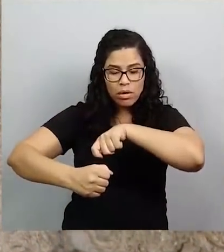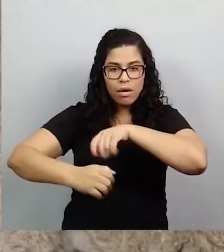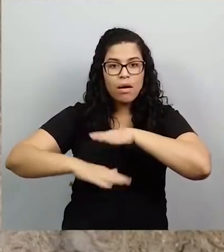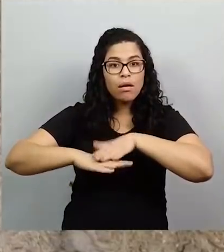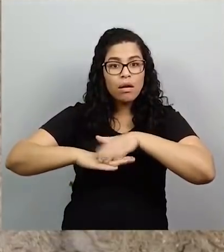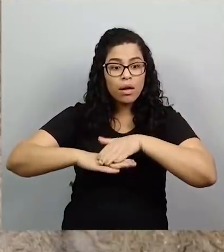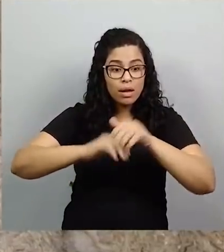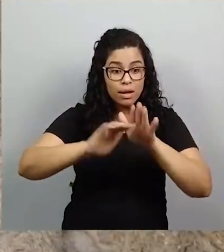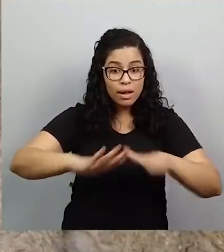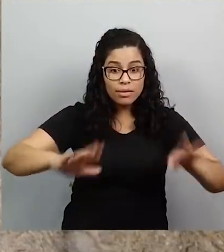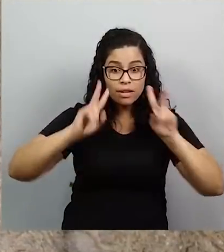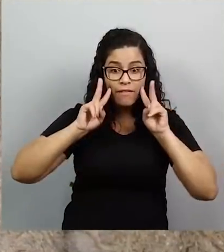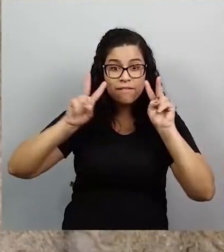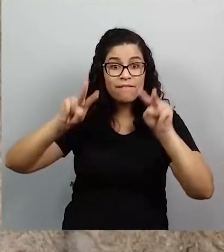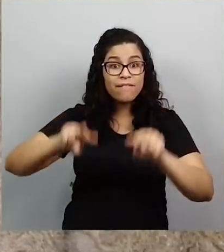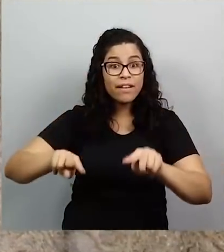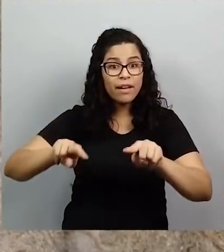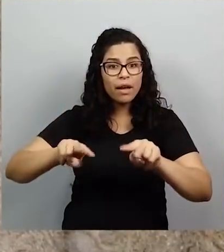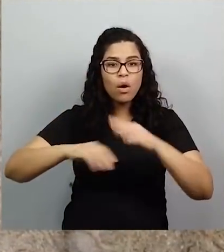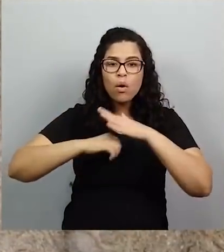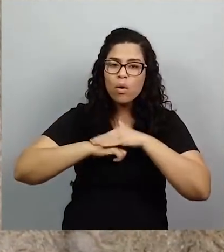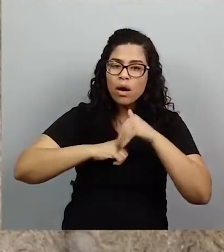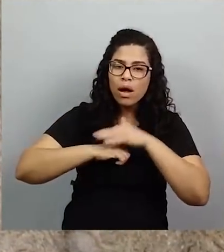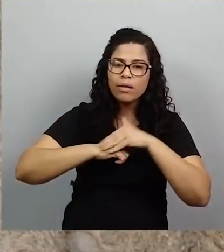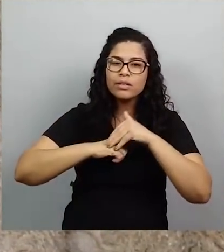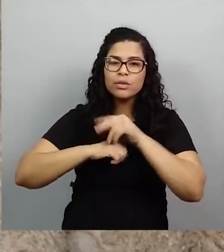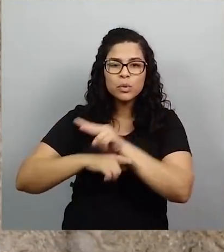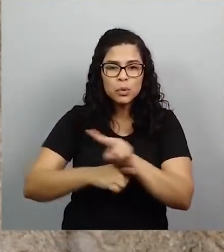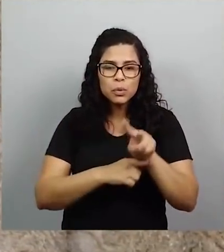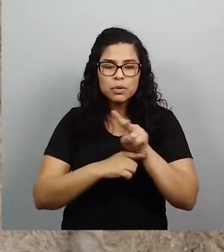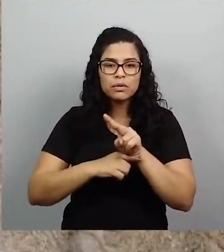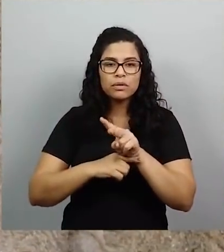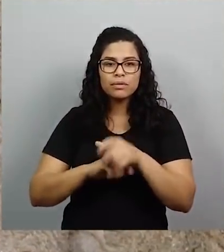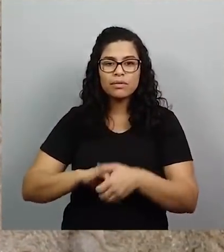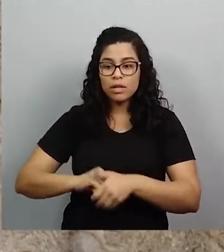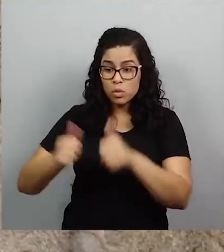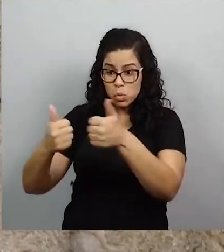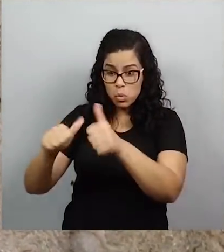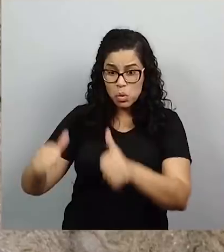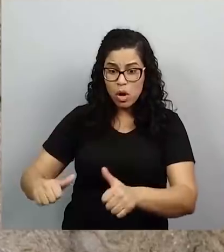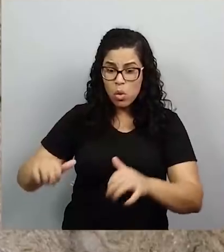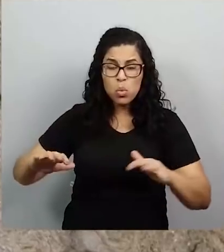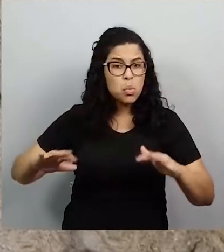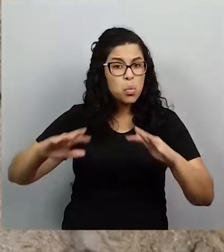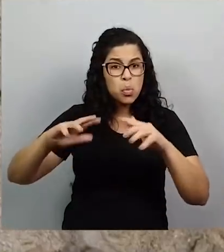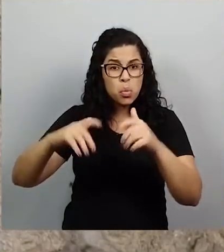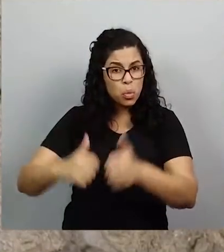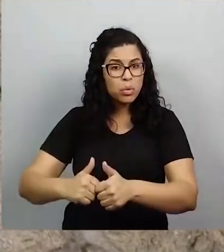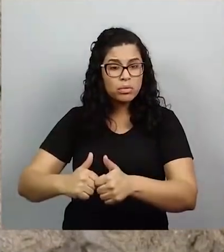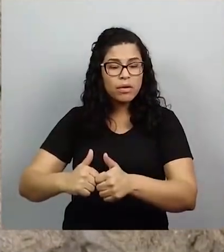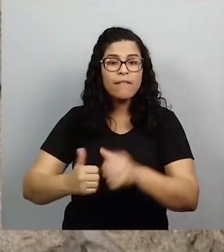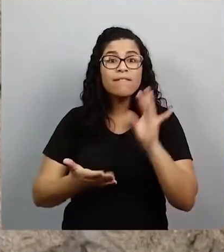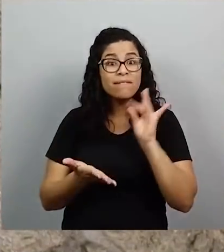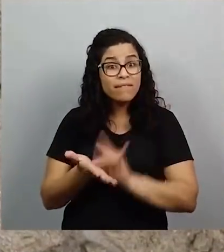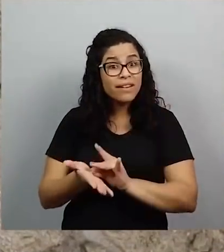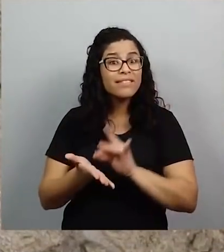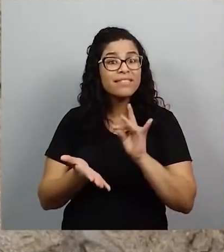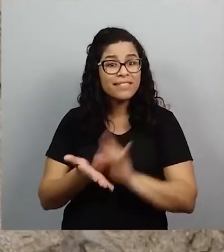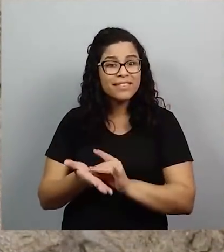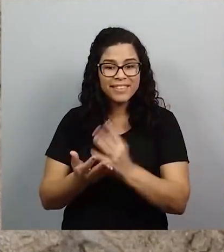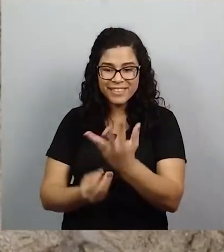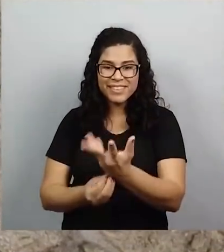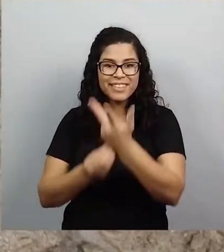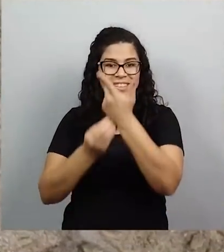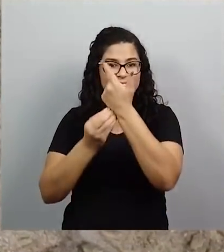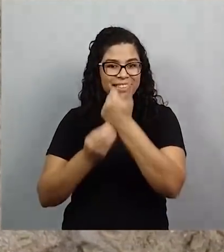vê. O cuidado, o carinho, escultura. A comida de lama é uma verdadeira obra